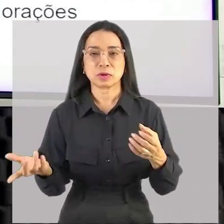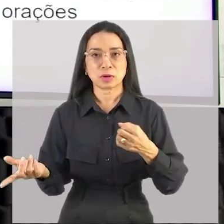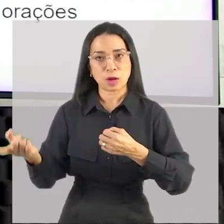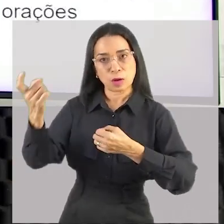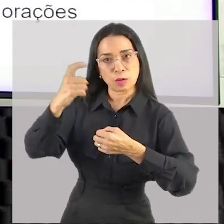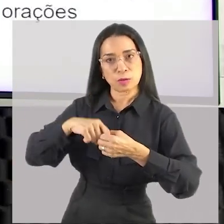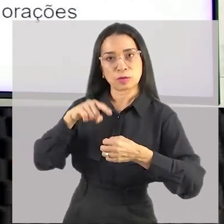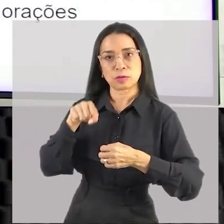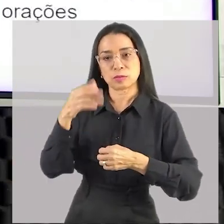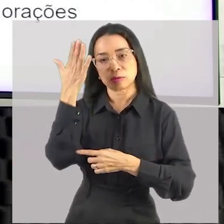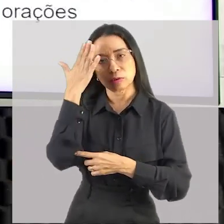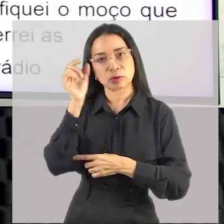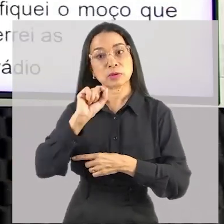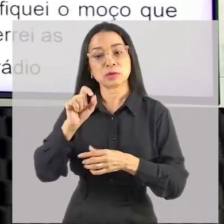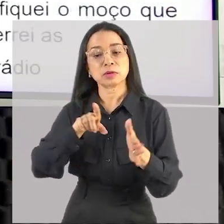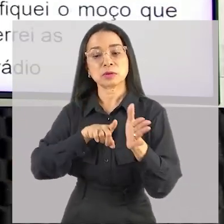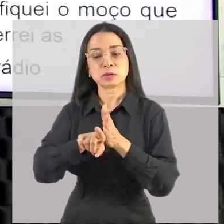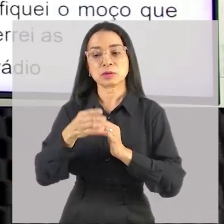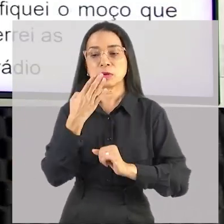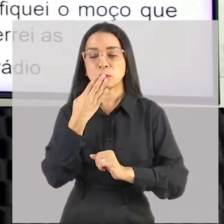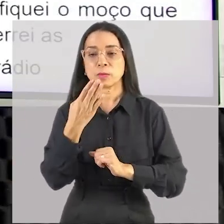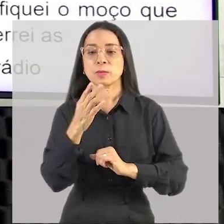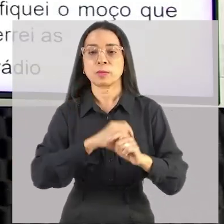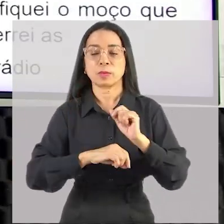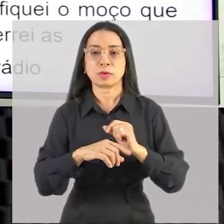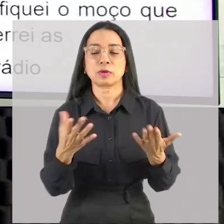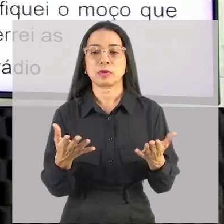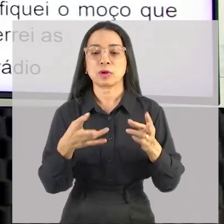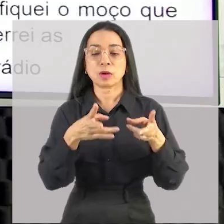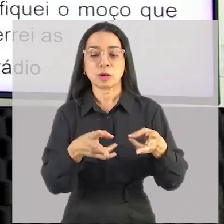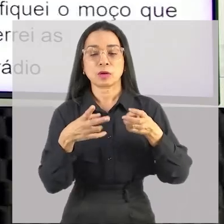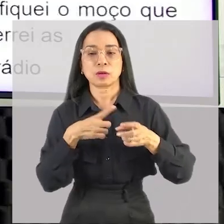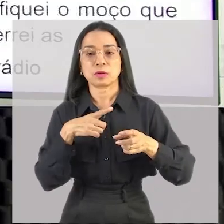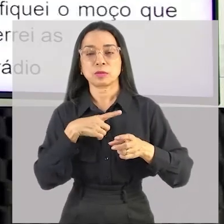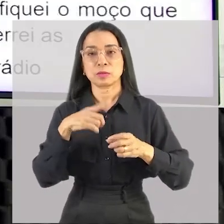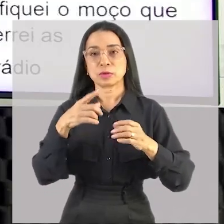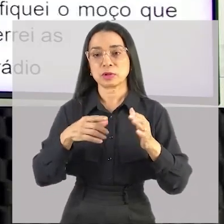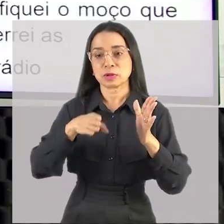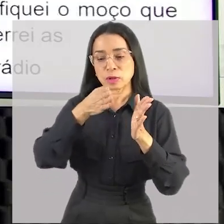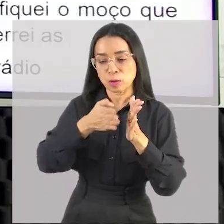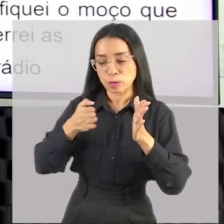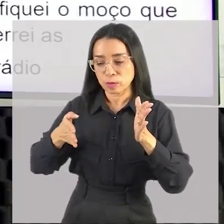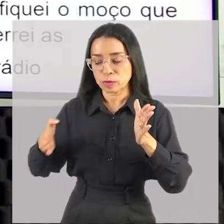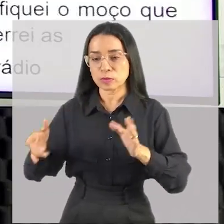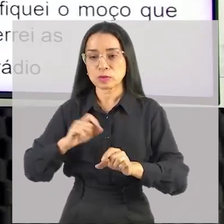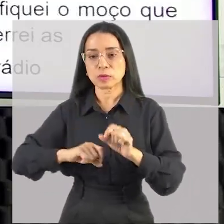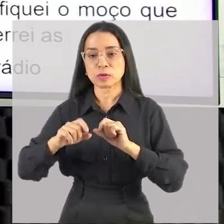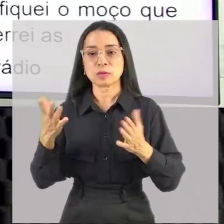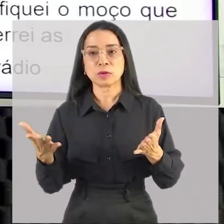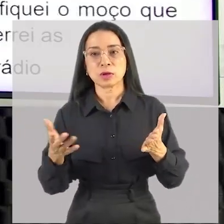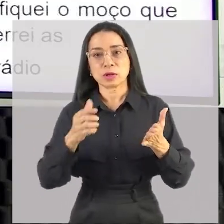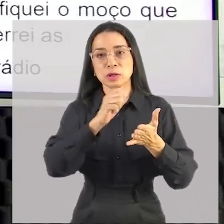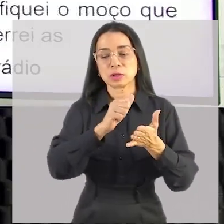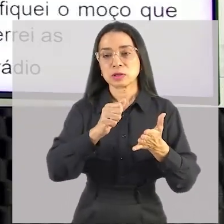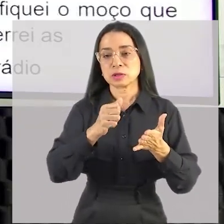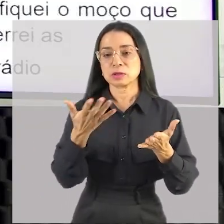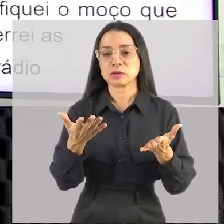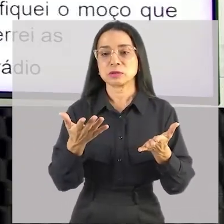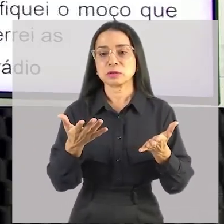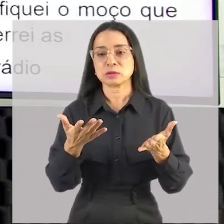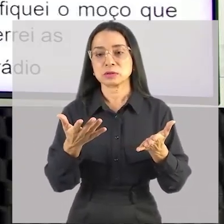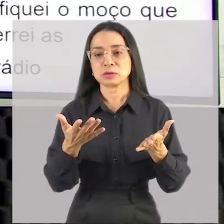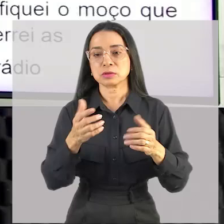você entender o que a questão pede. Observe que nós temos aqui uma sequência de